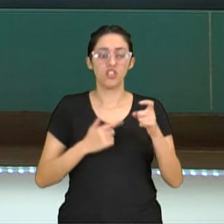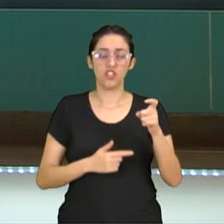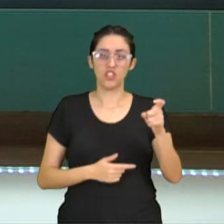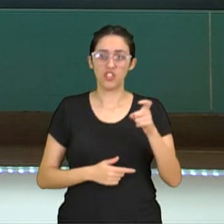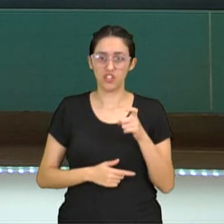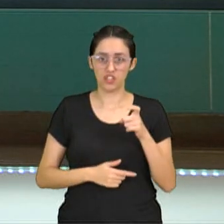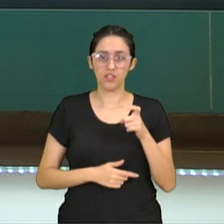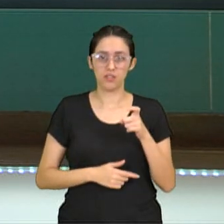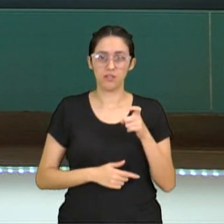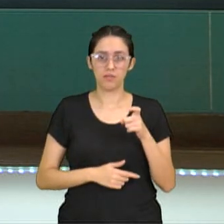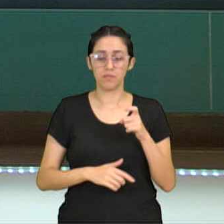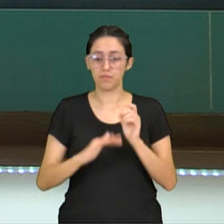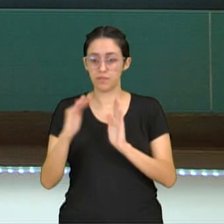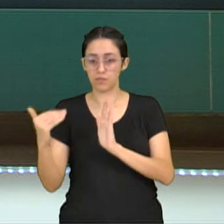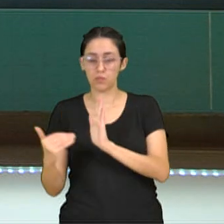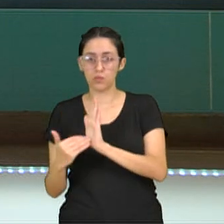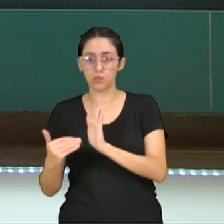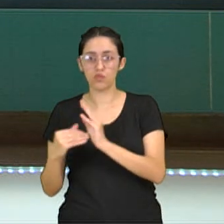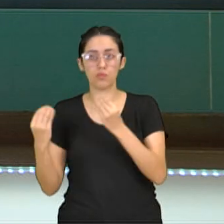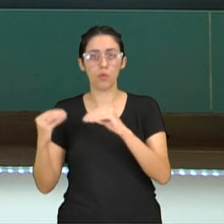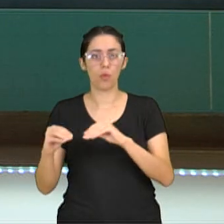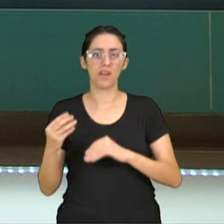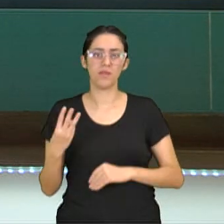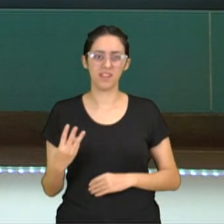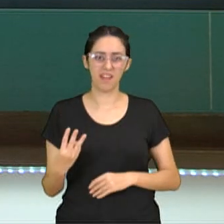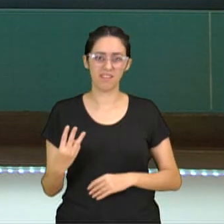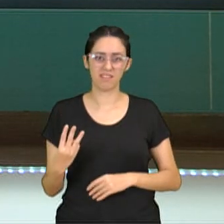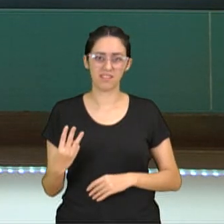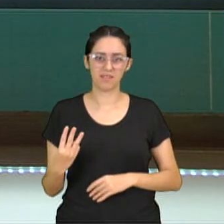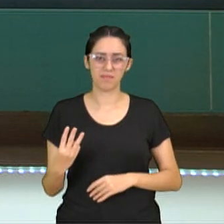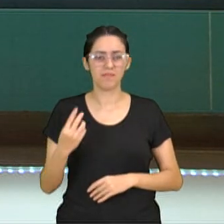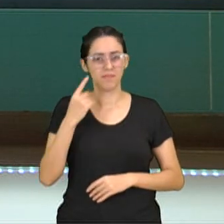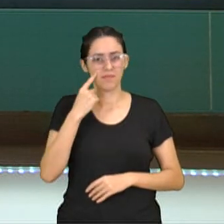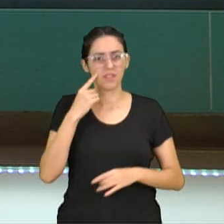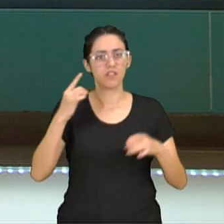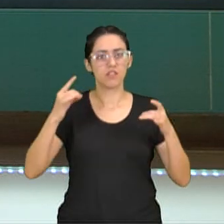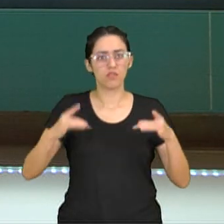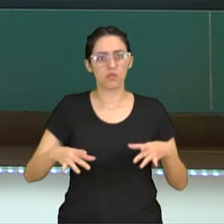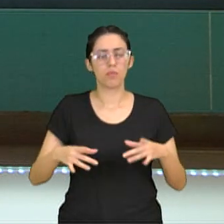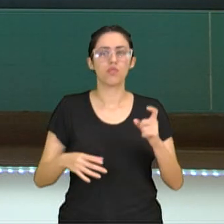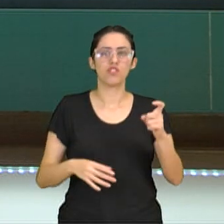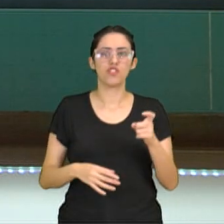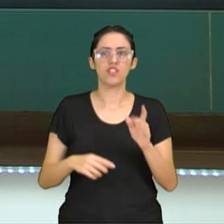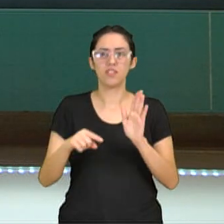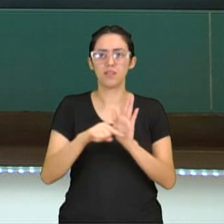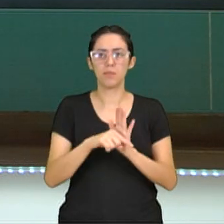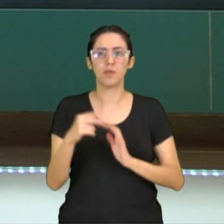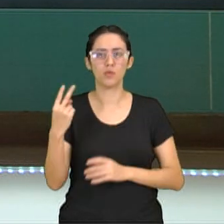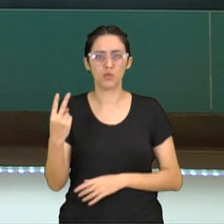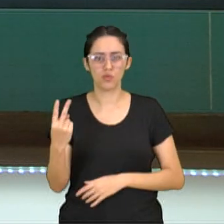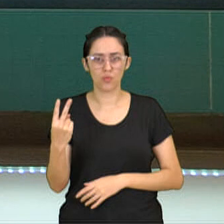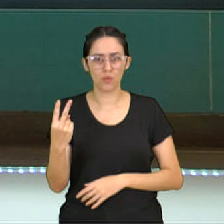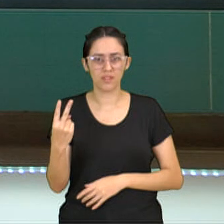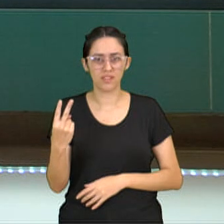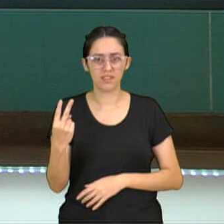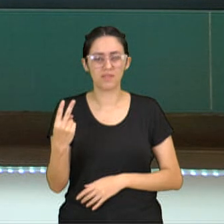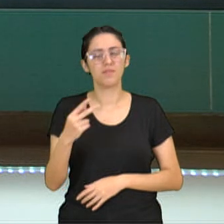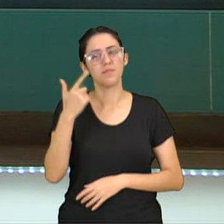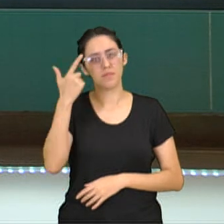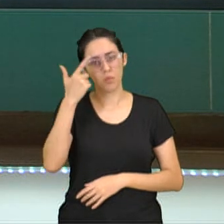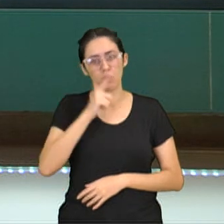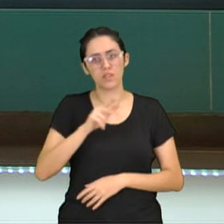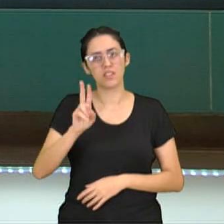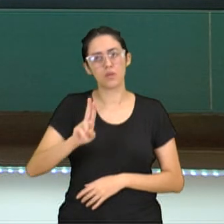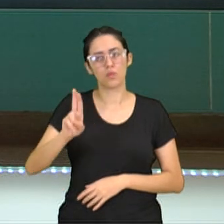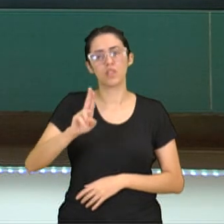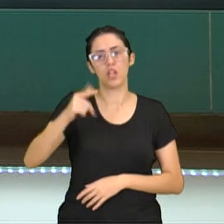nessas duas últimas parcelas eu coloquei o 3. Repare que sobrou x menos 2 nas duas e eu posso colocar ele novamente